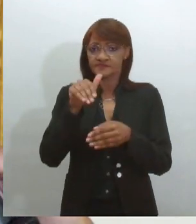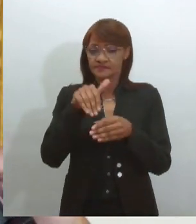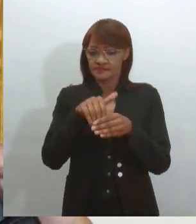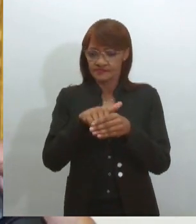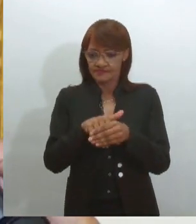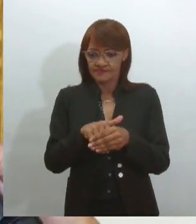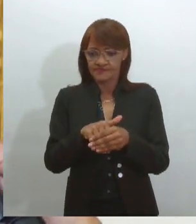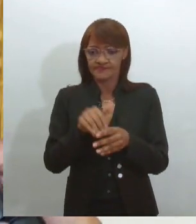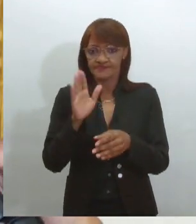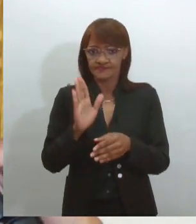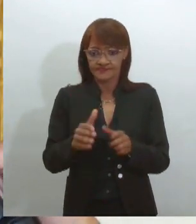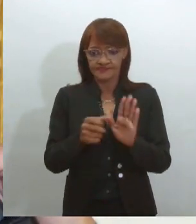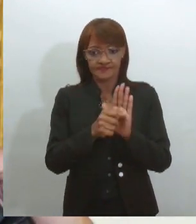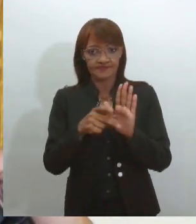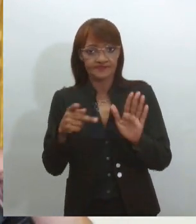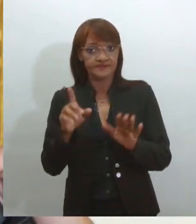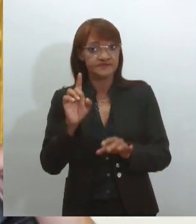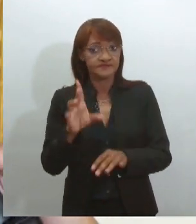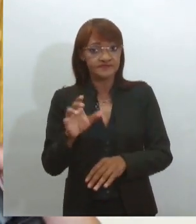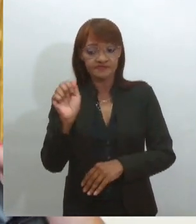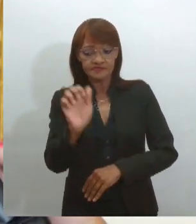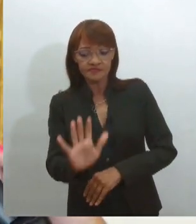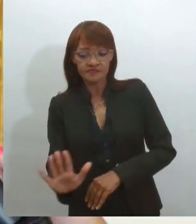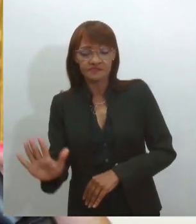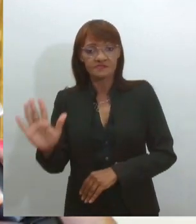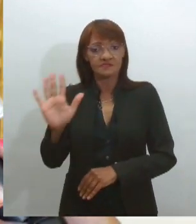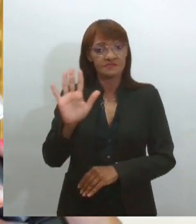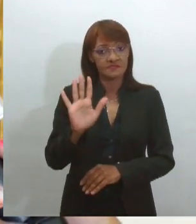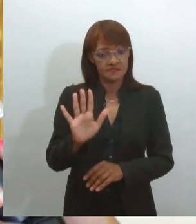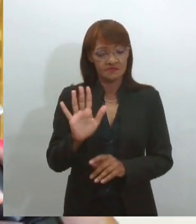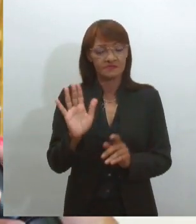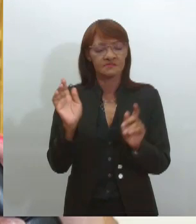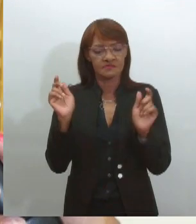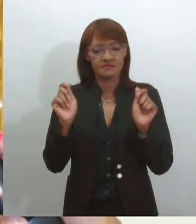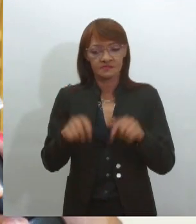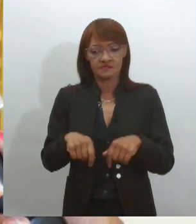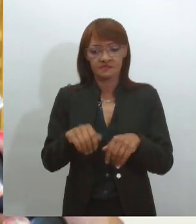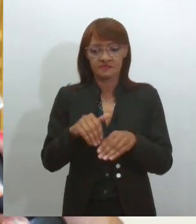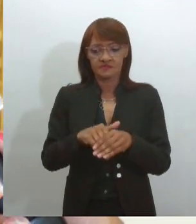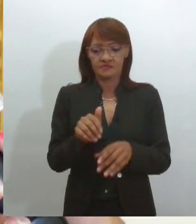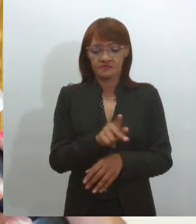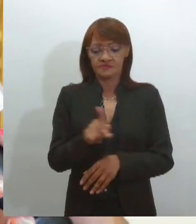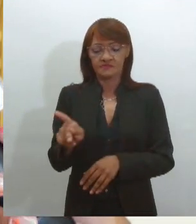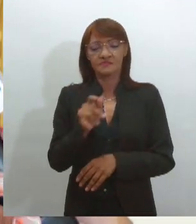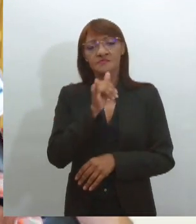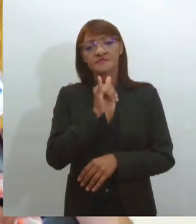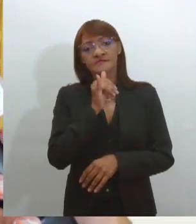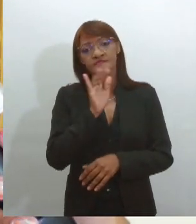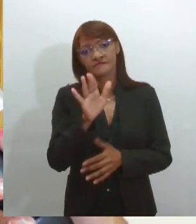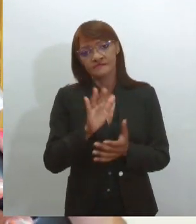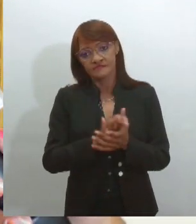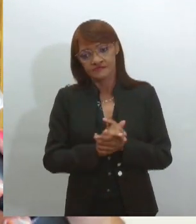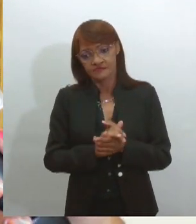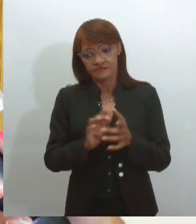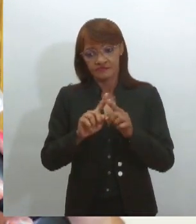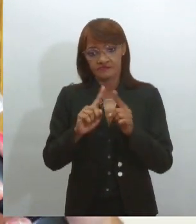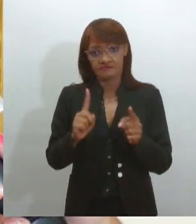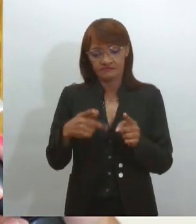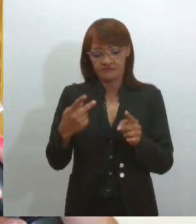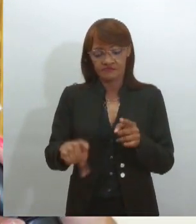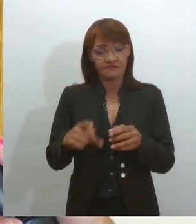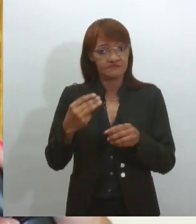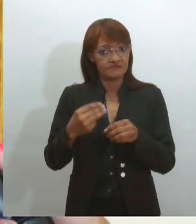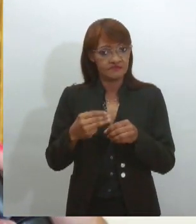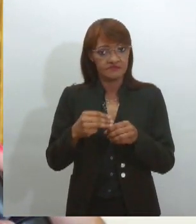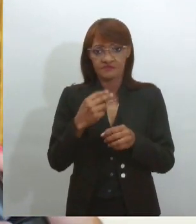eleição geral quando o eleitor pode votar para Presidente por exemplo na eleição Municipal isso não é possível uma vez que as